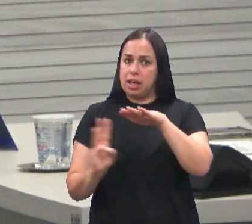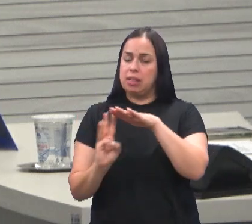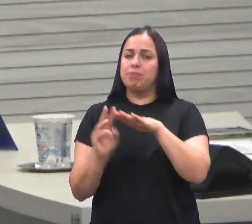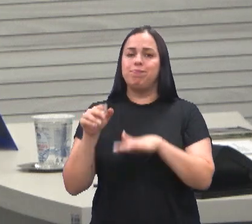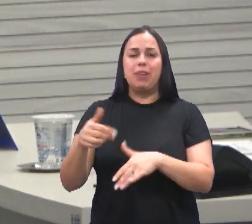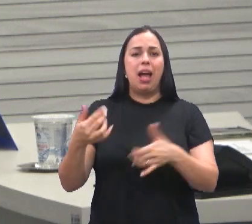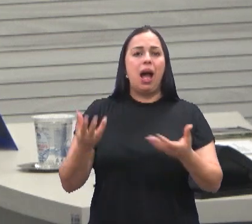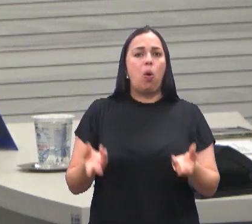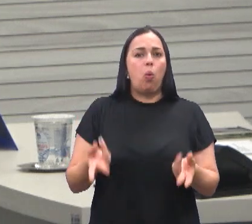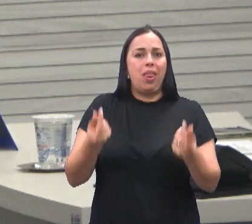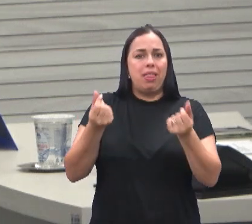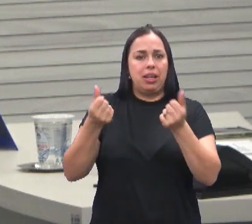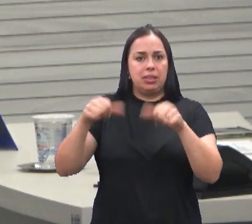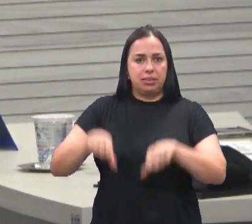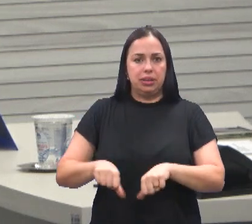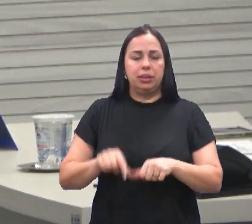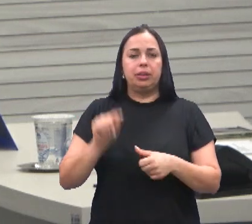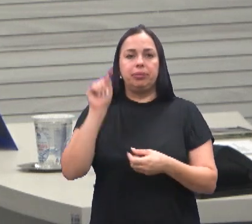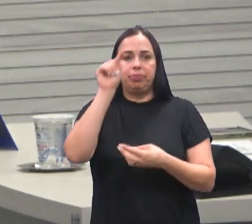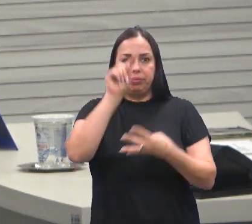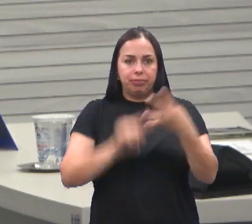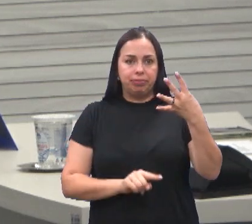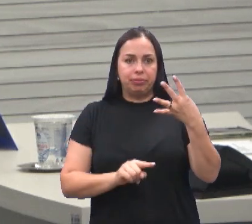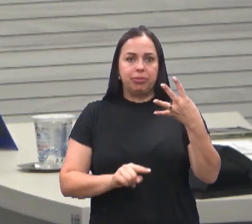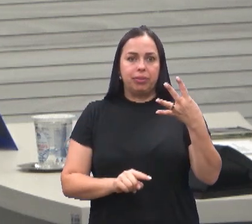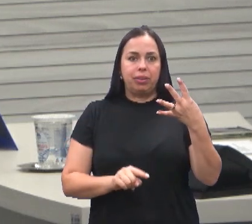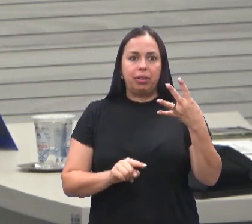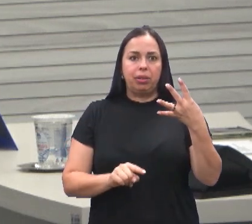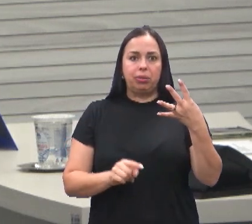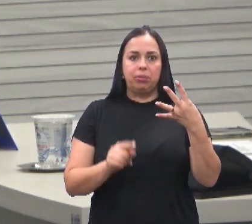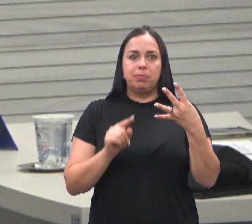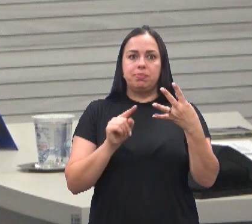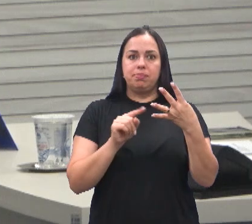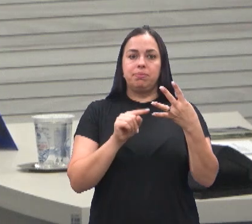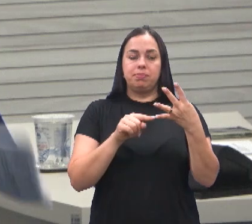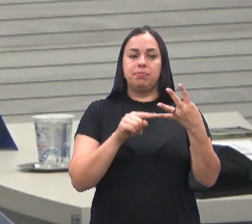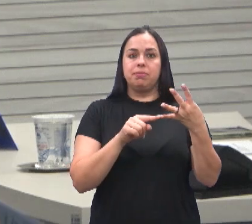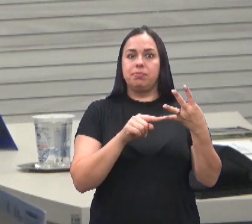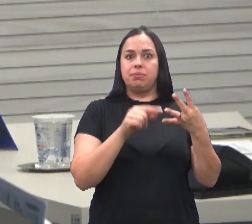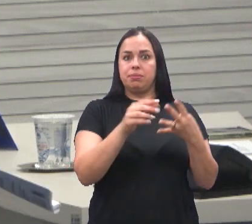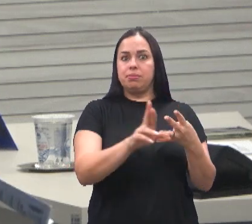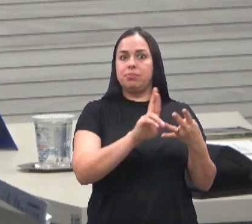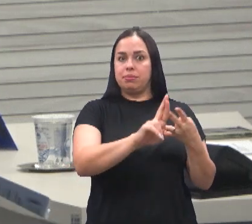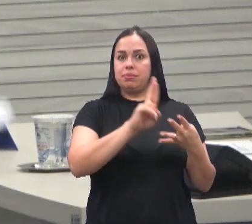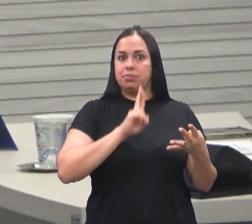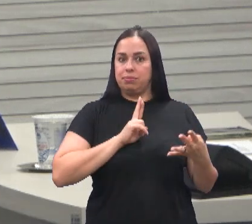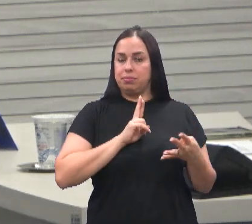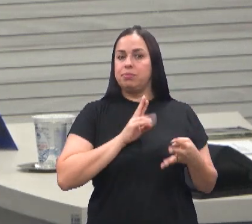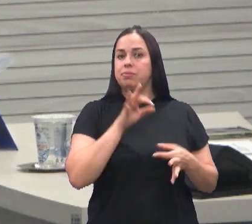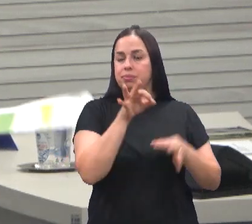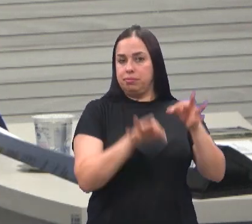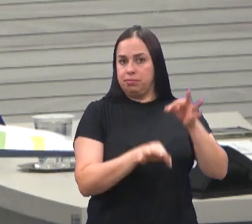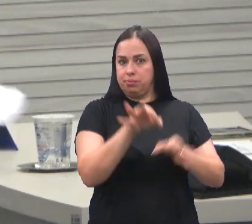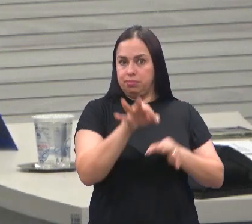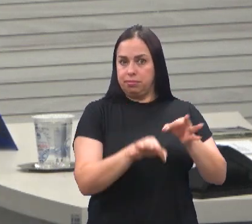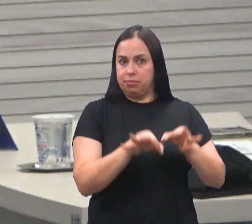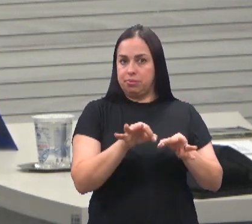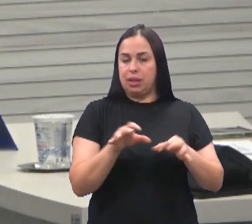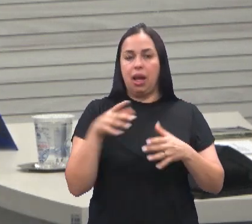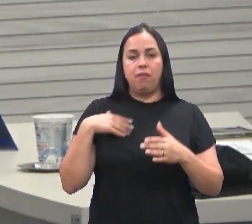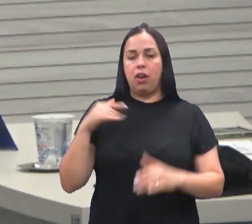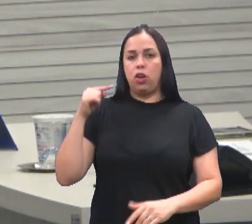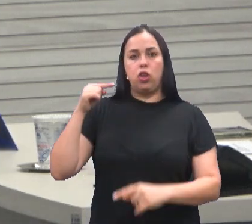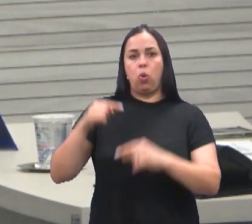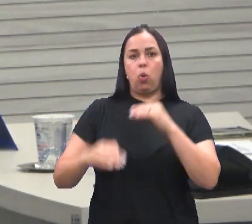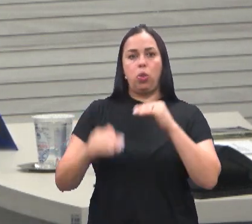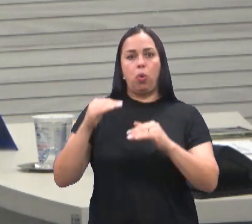Câmara que transforma em um projeto inconstitucional. Quando é o nosso, é inconstitucional e a bancada vota